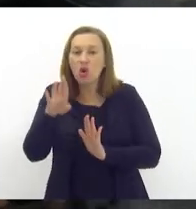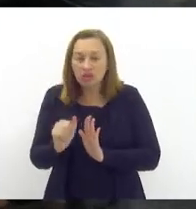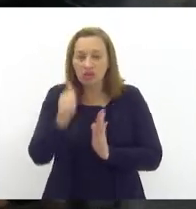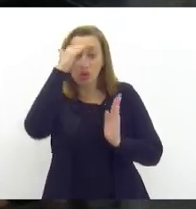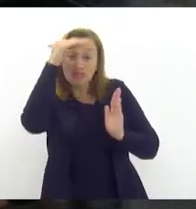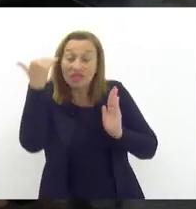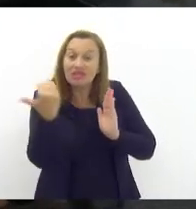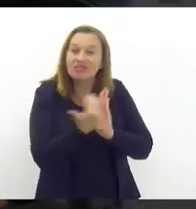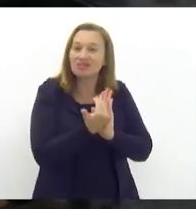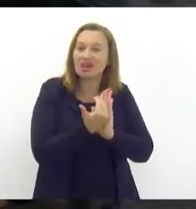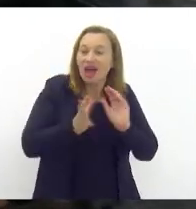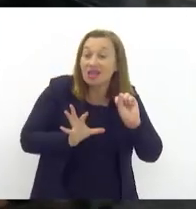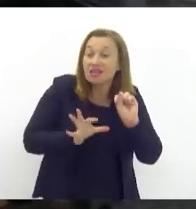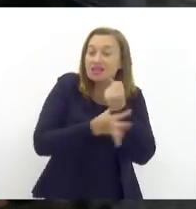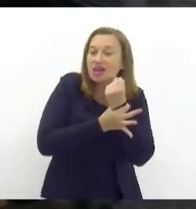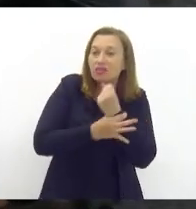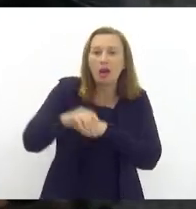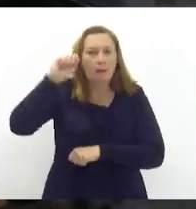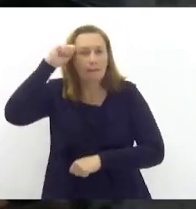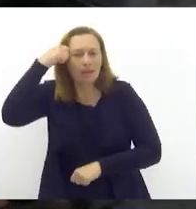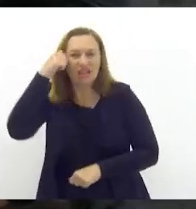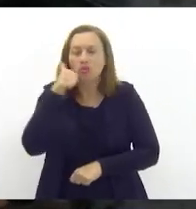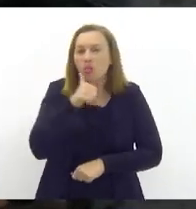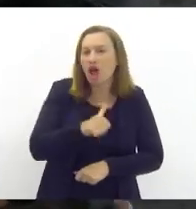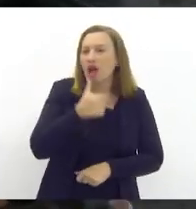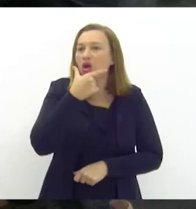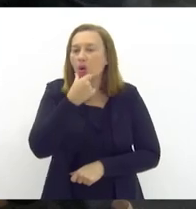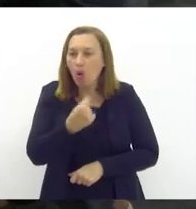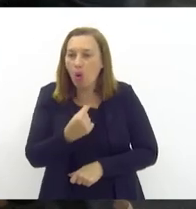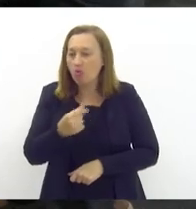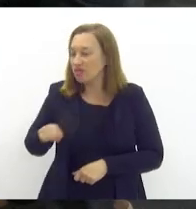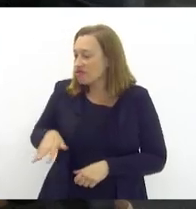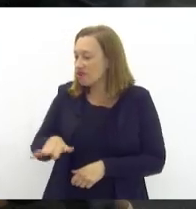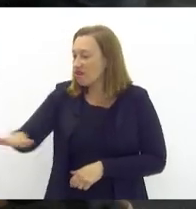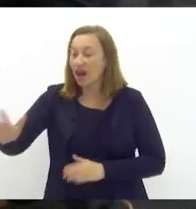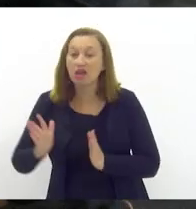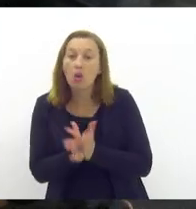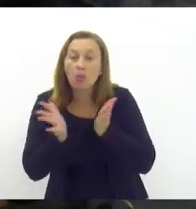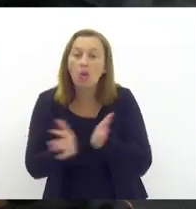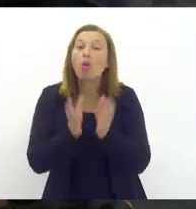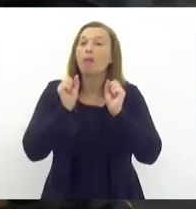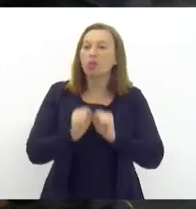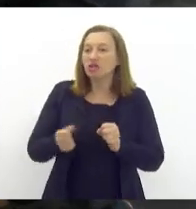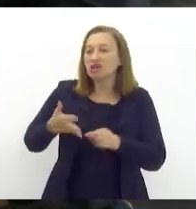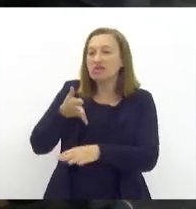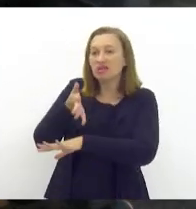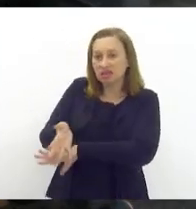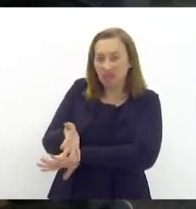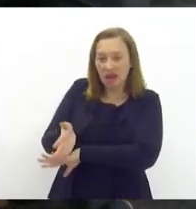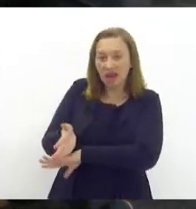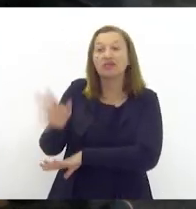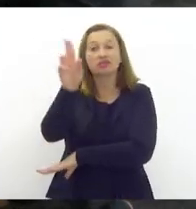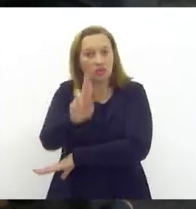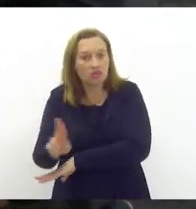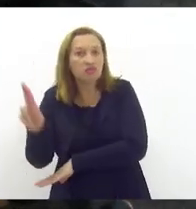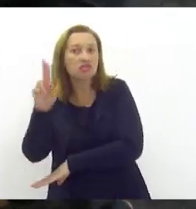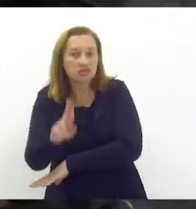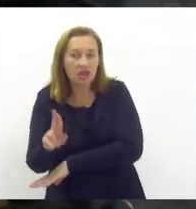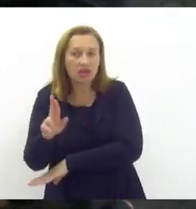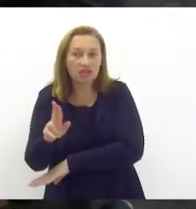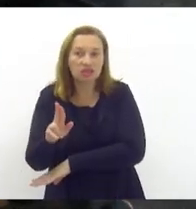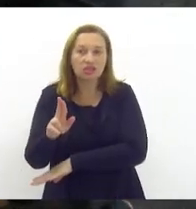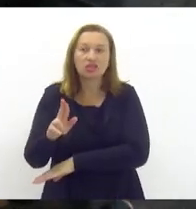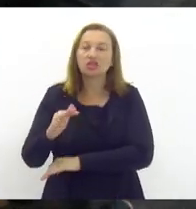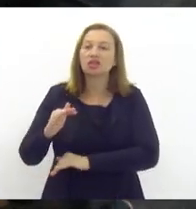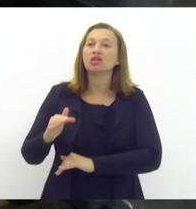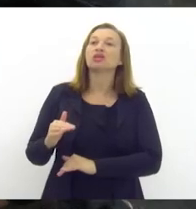a garantir que pretos e pretas, favelados, pobres, pudessem entrar no banco das universidades e construírem